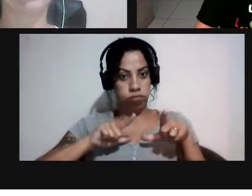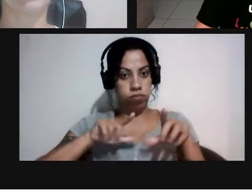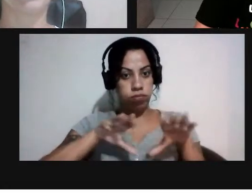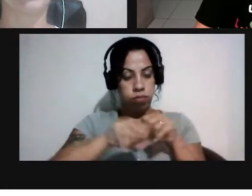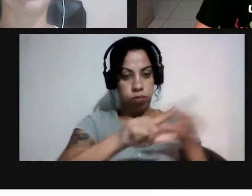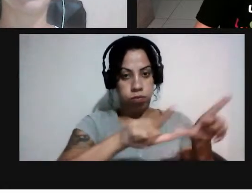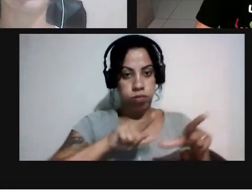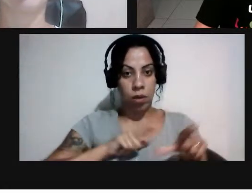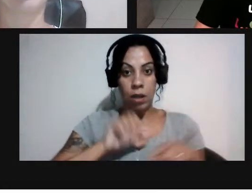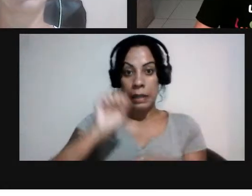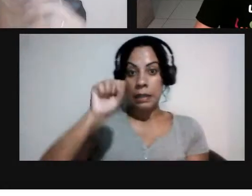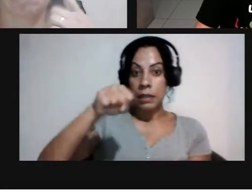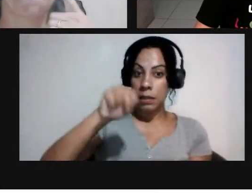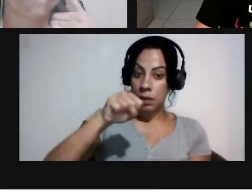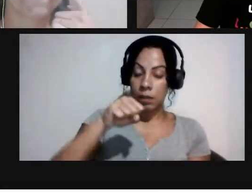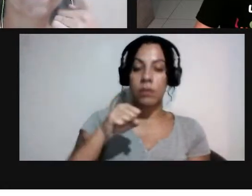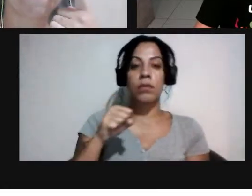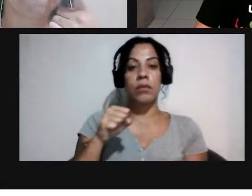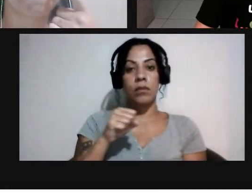Sim, ele...